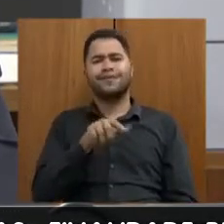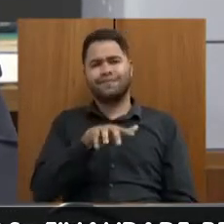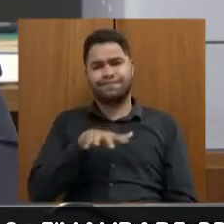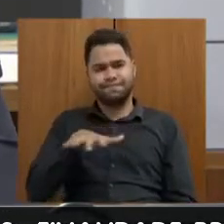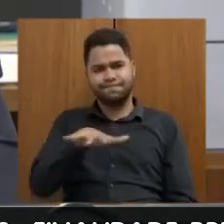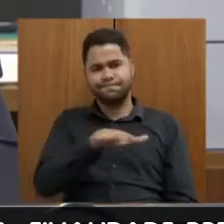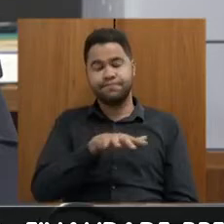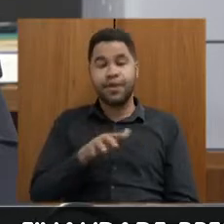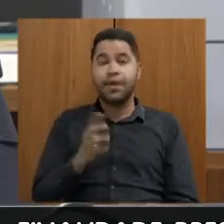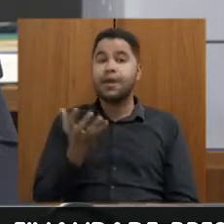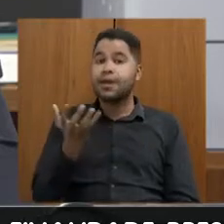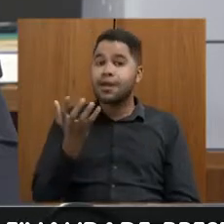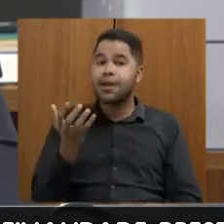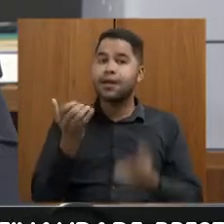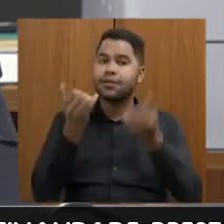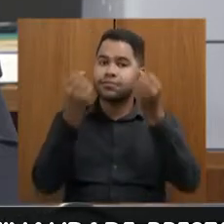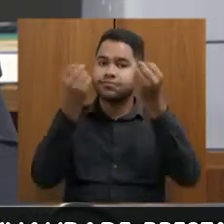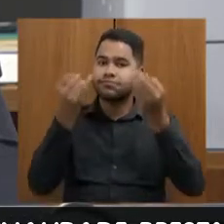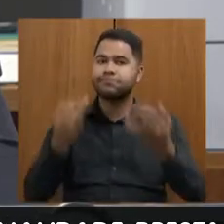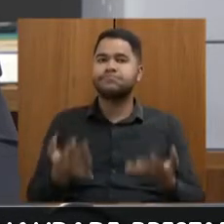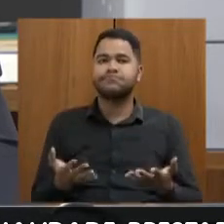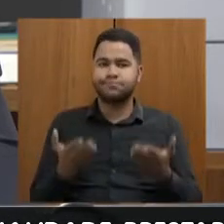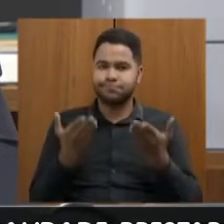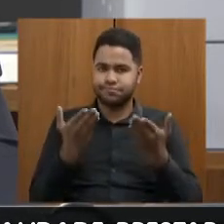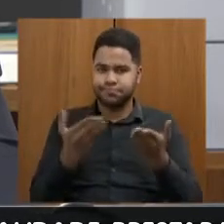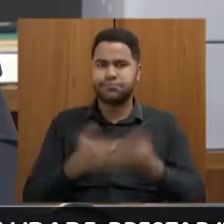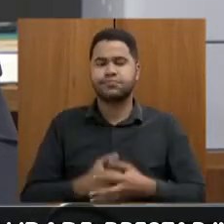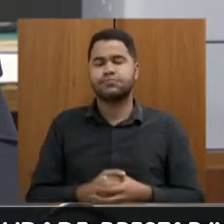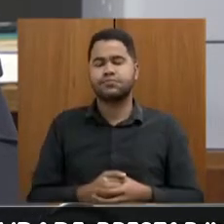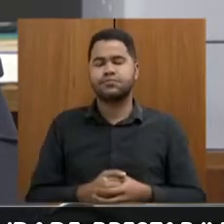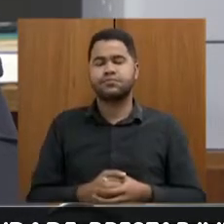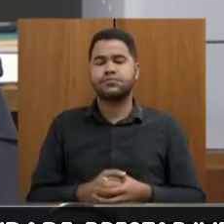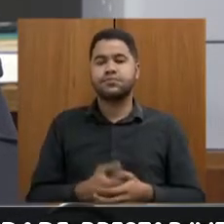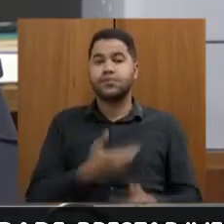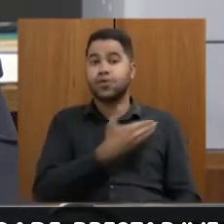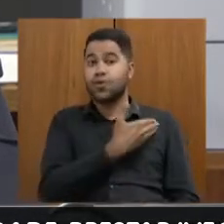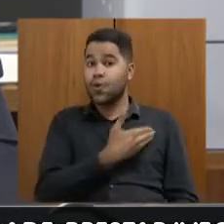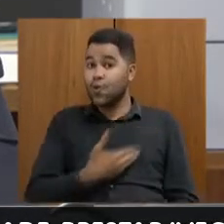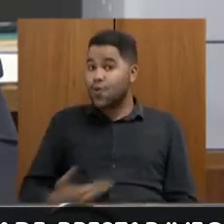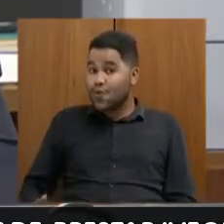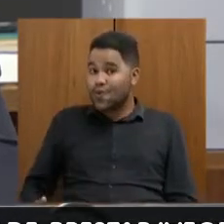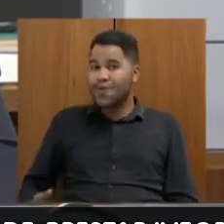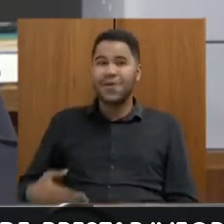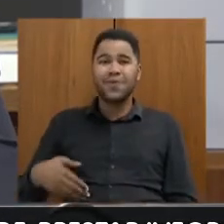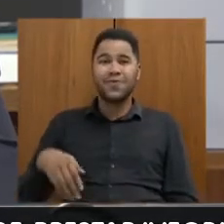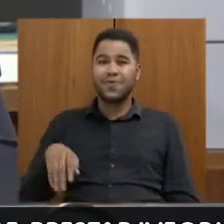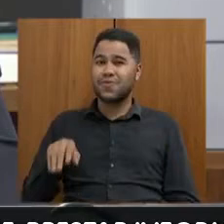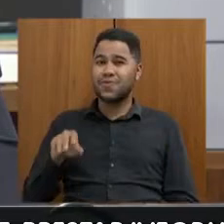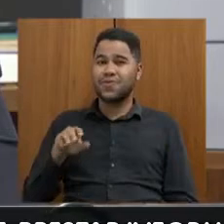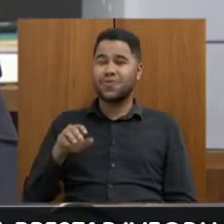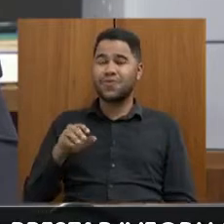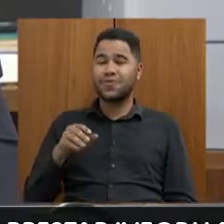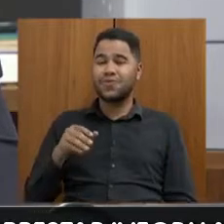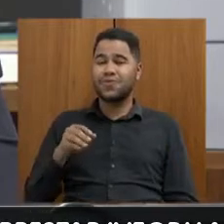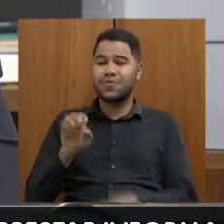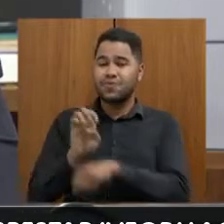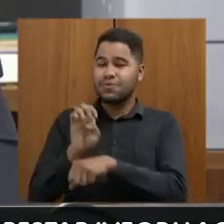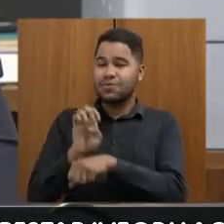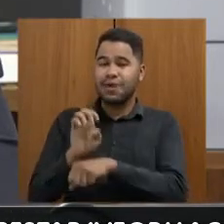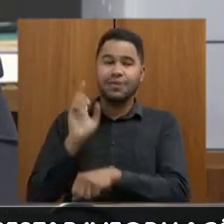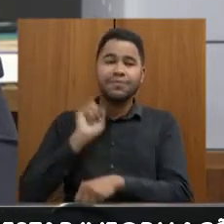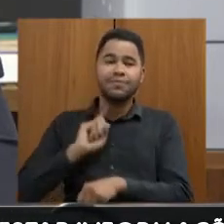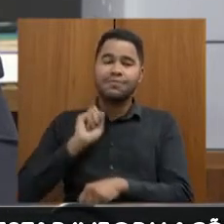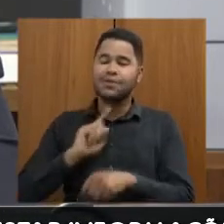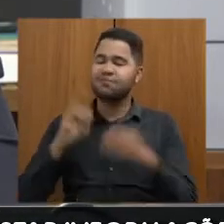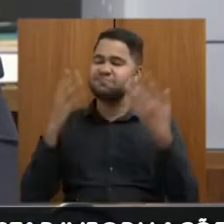quero dizer aqui que é o Governo do Estado está de parabéns né pelo seu trabalho